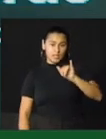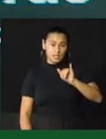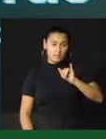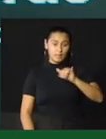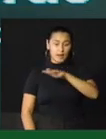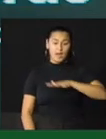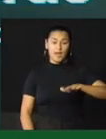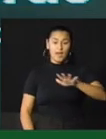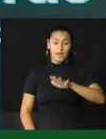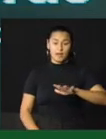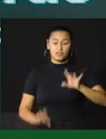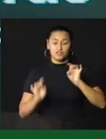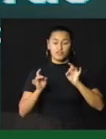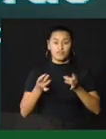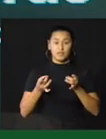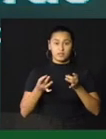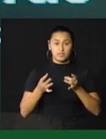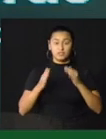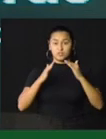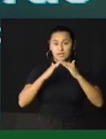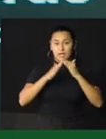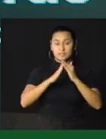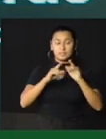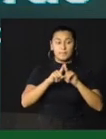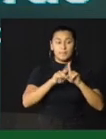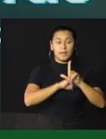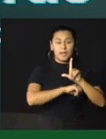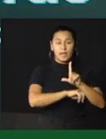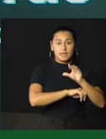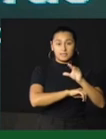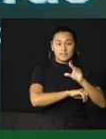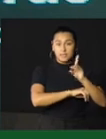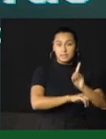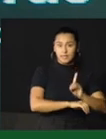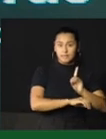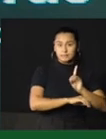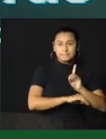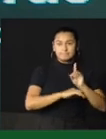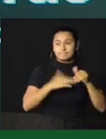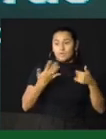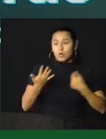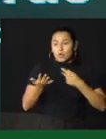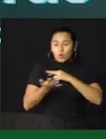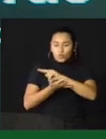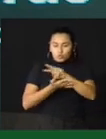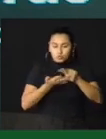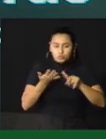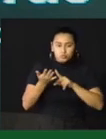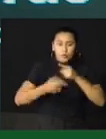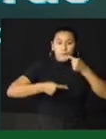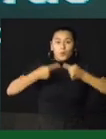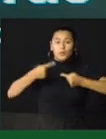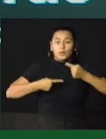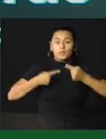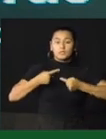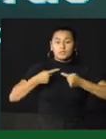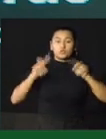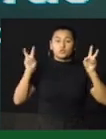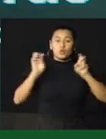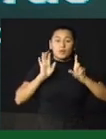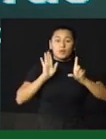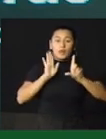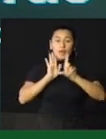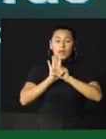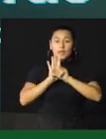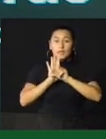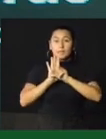agora temos a LCD pro desenvolvimento da indústria Enfim então são um conjunto de políticas foi falado aqui da Lei ah